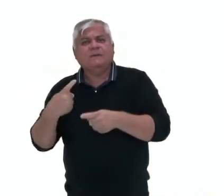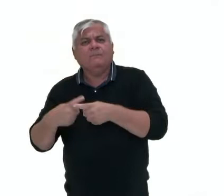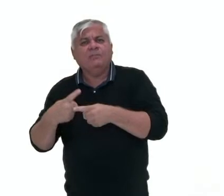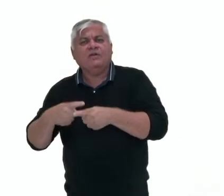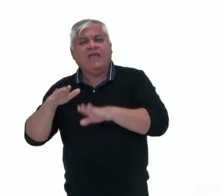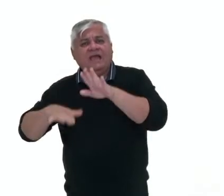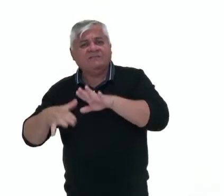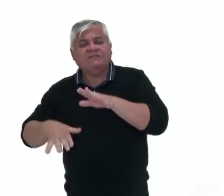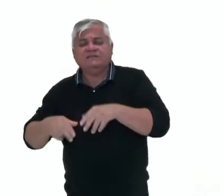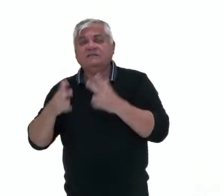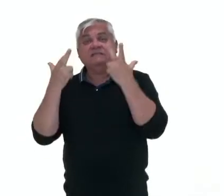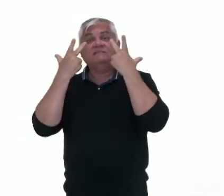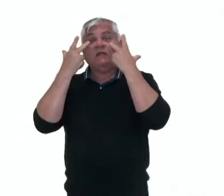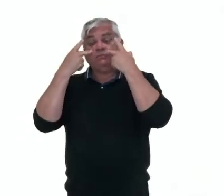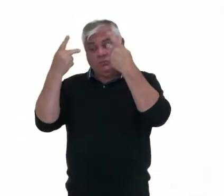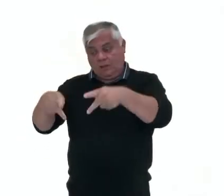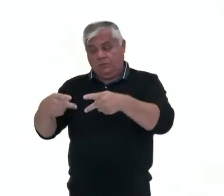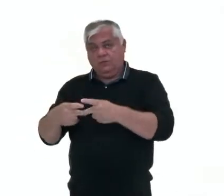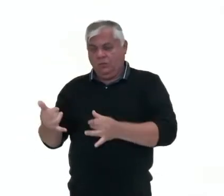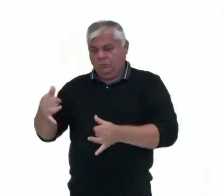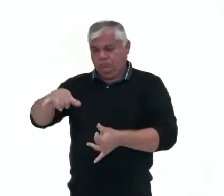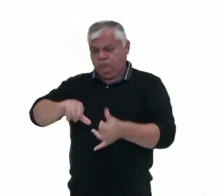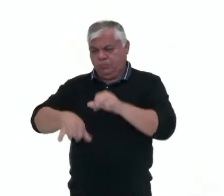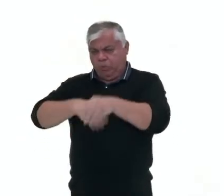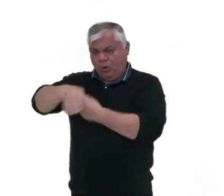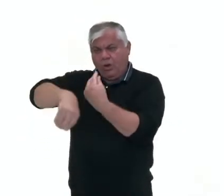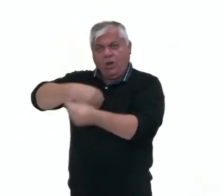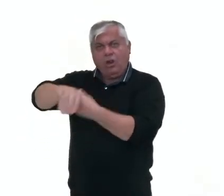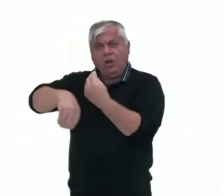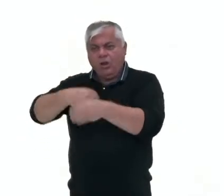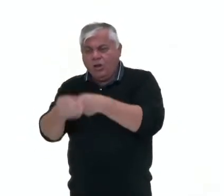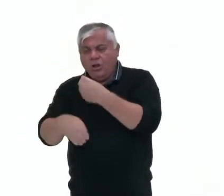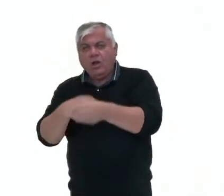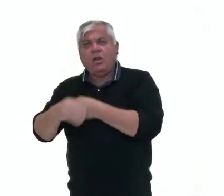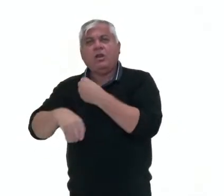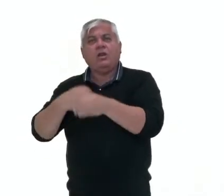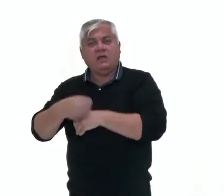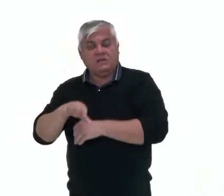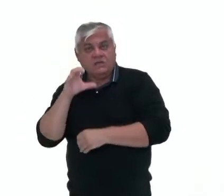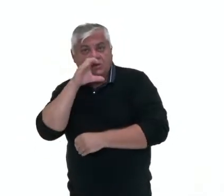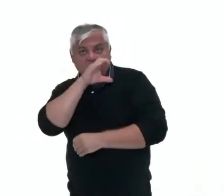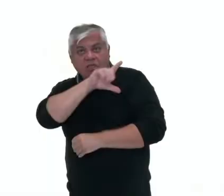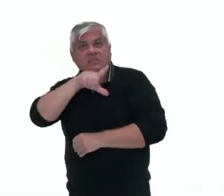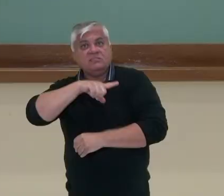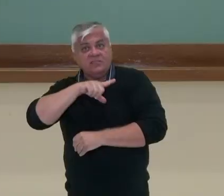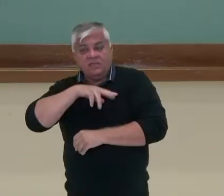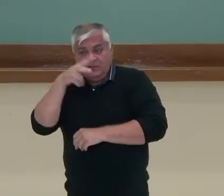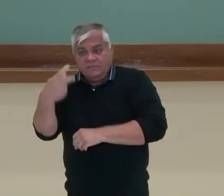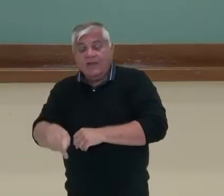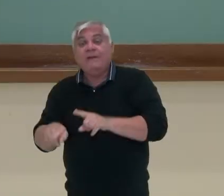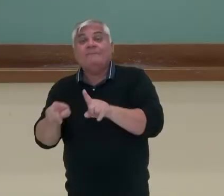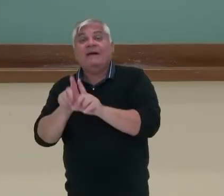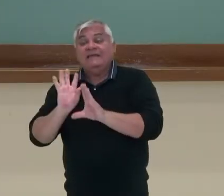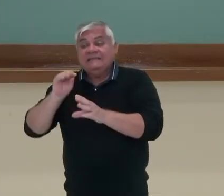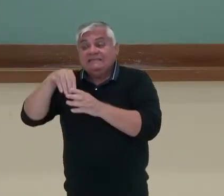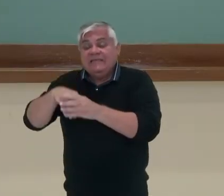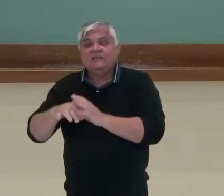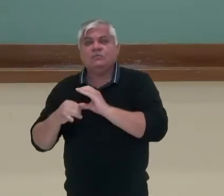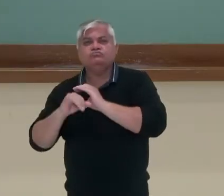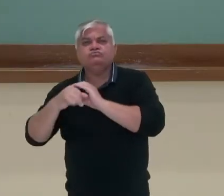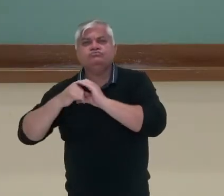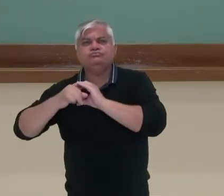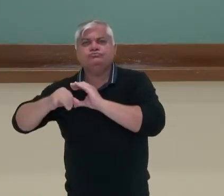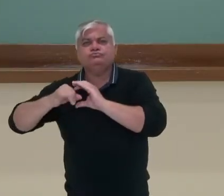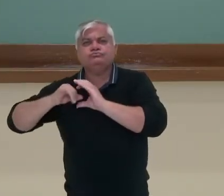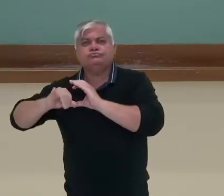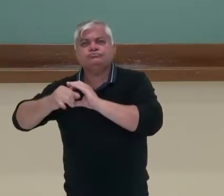uma reação espontânea e extremamente exotérmica, por exemplo, ela vai ter, né, uma energia, um pico de energia onde ela